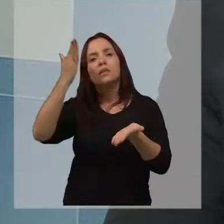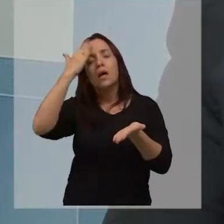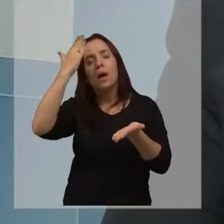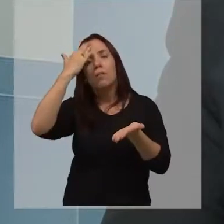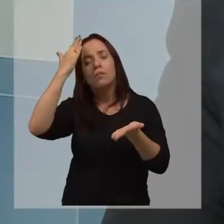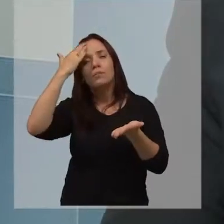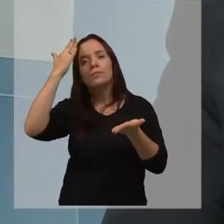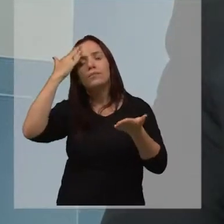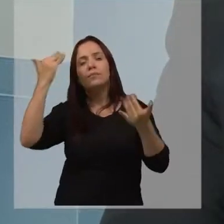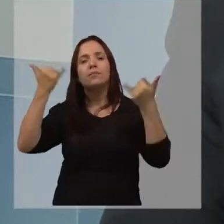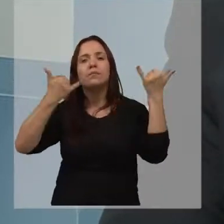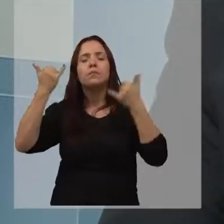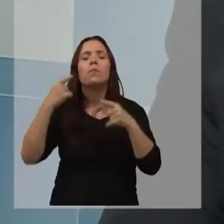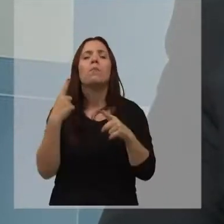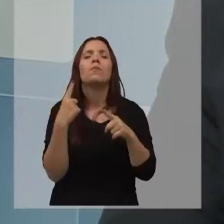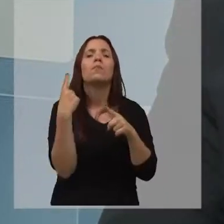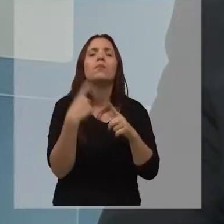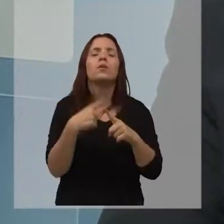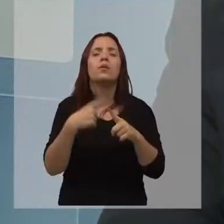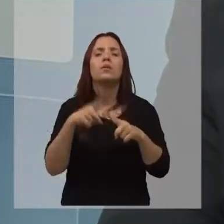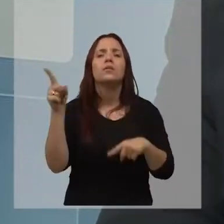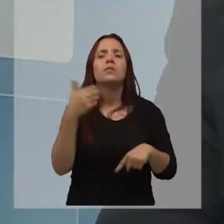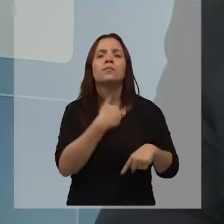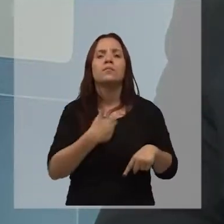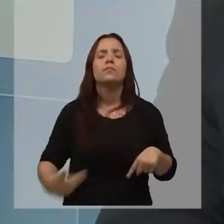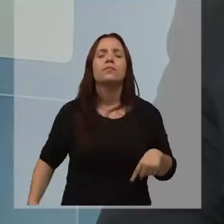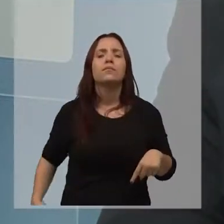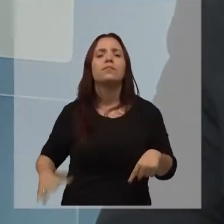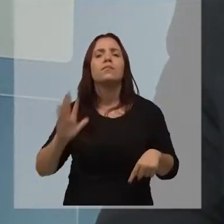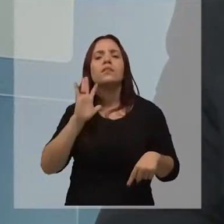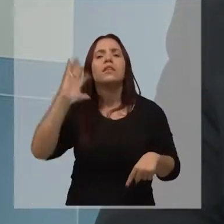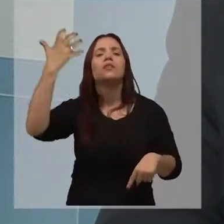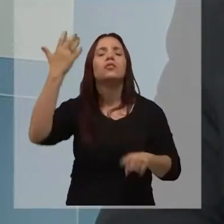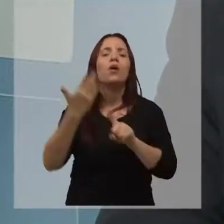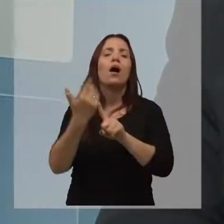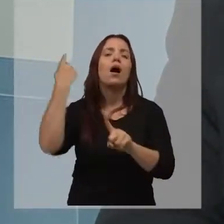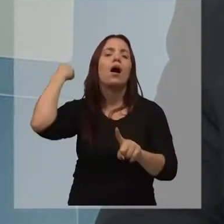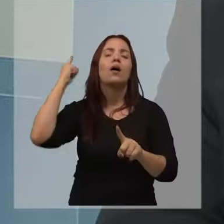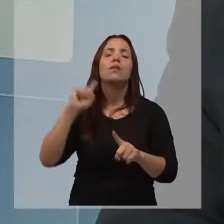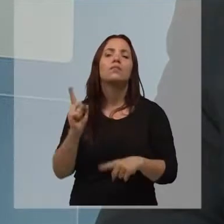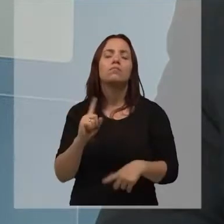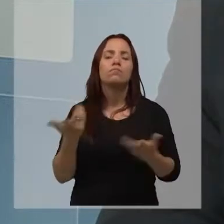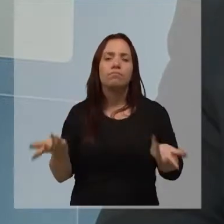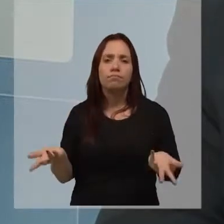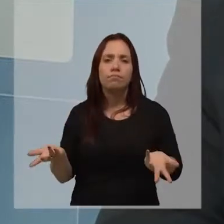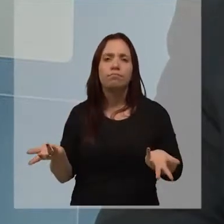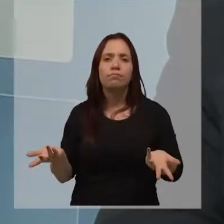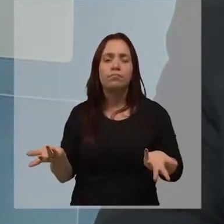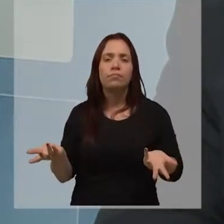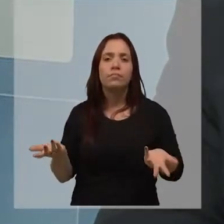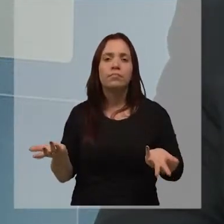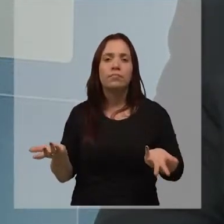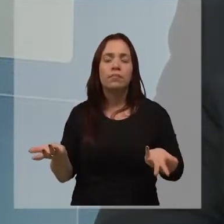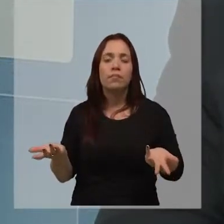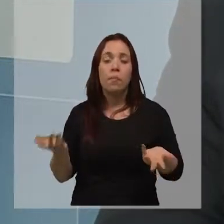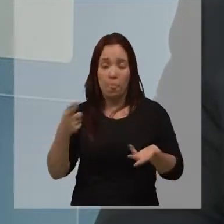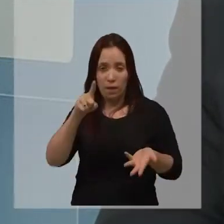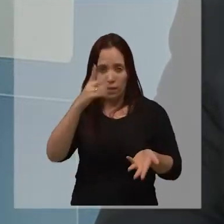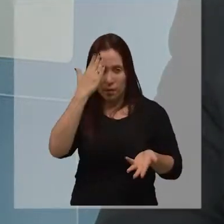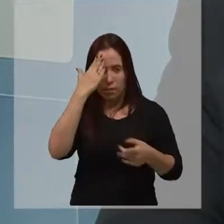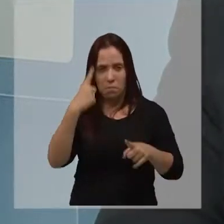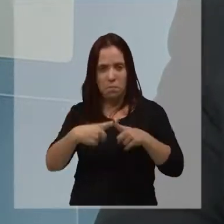que o governador não tomou essa decisão antes, Cássio Filipe? Rapidamente, para mim terminar esse bloco. Sabe por quê?